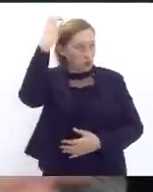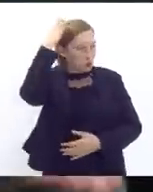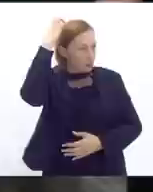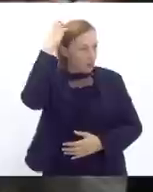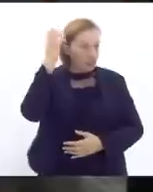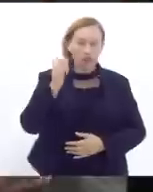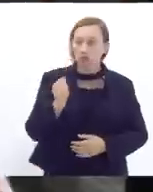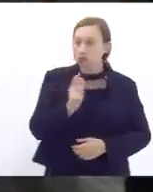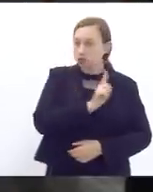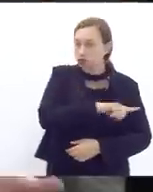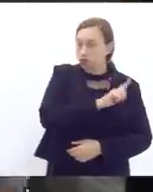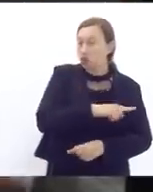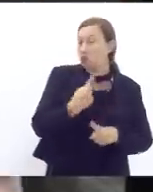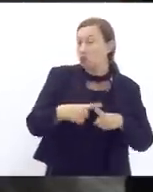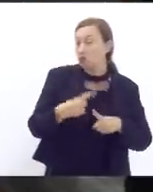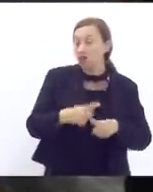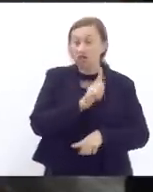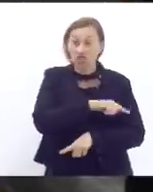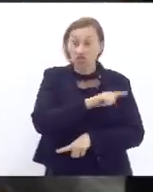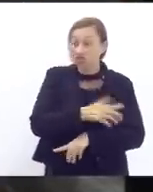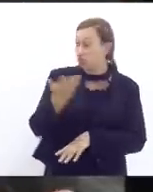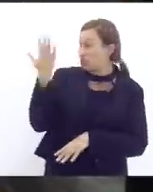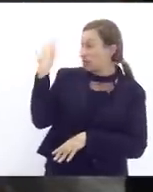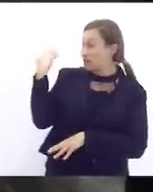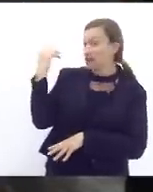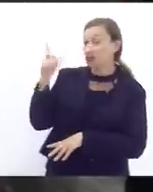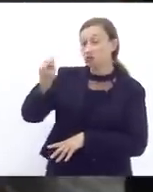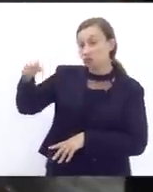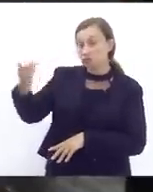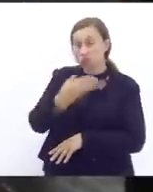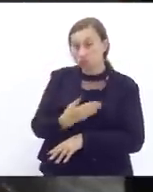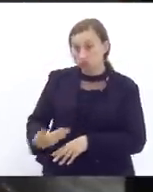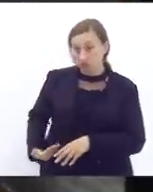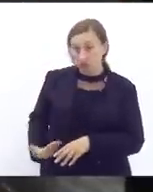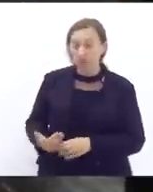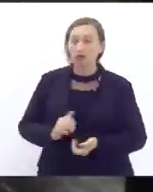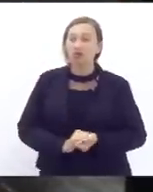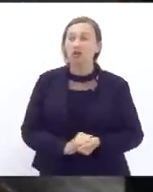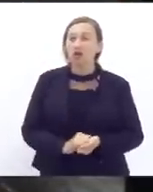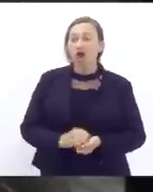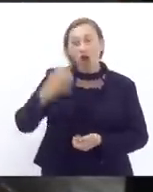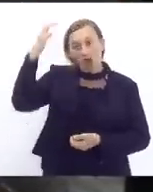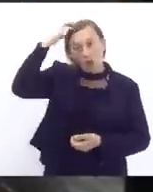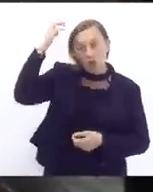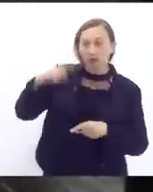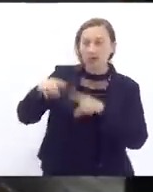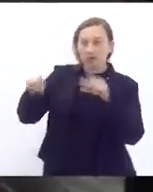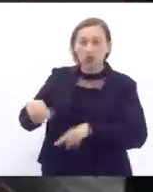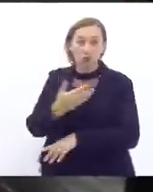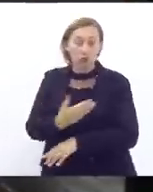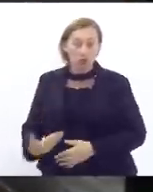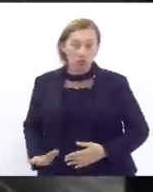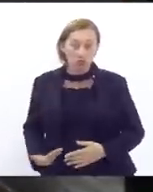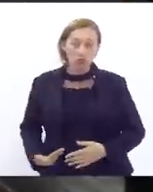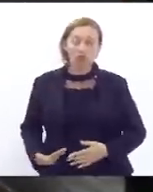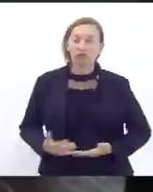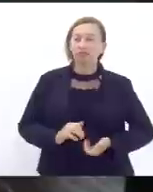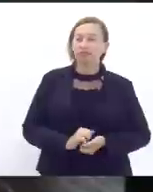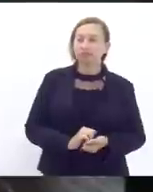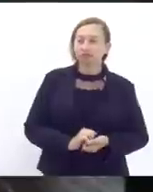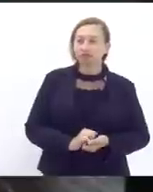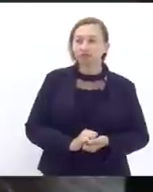acontece na gestão passada dos governos anteriores Coloca muita culpa no servidor público né pela